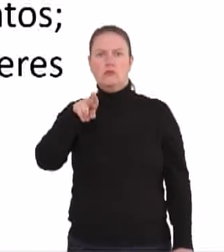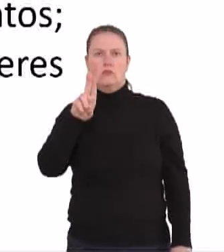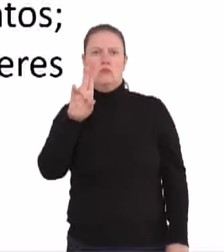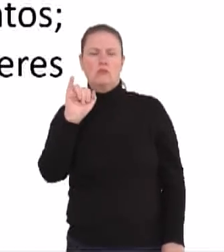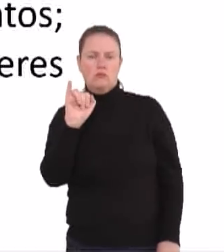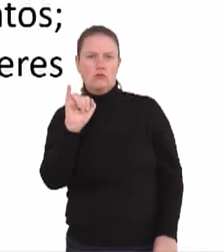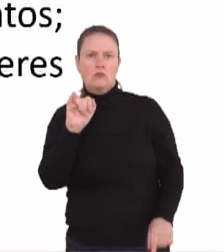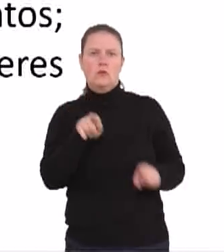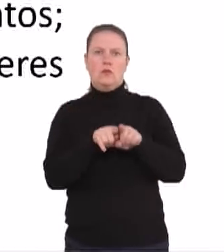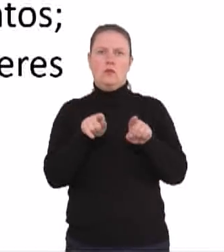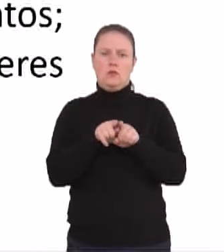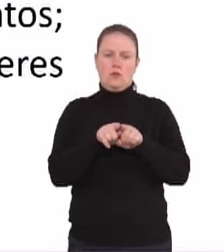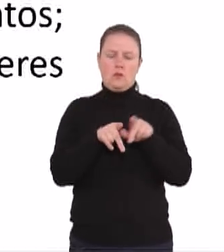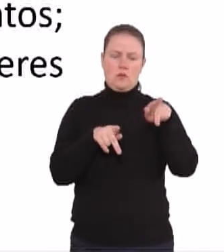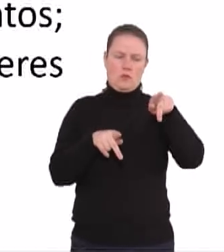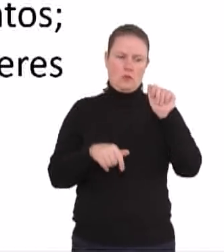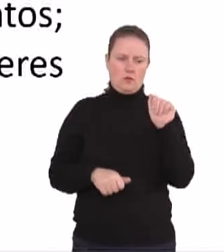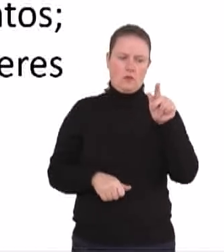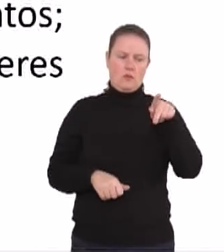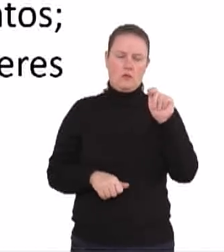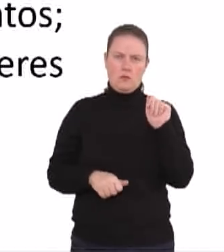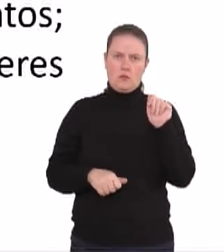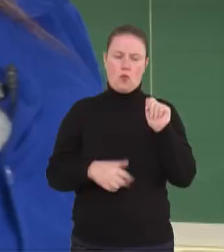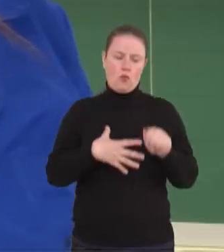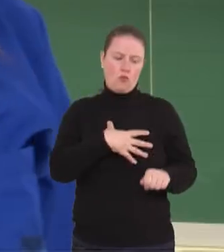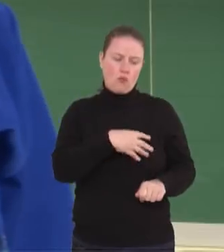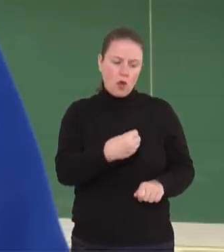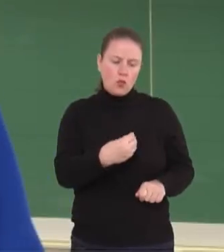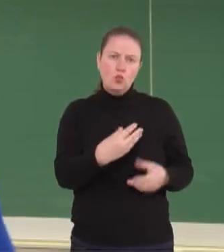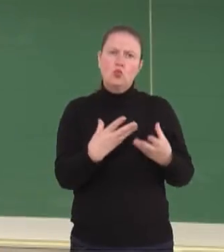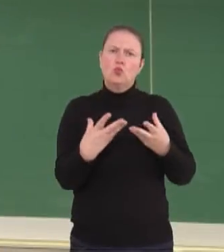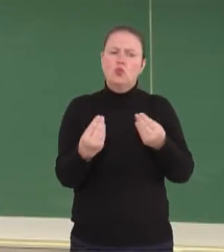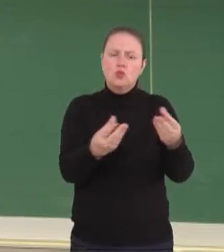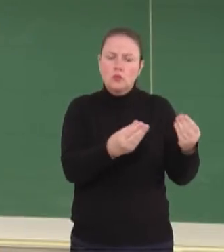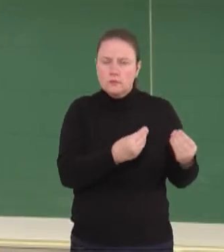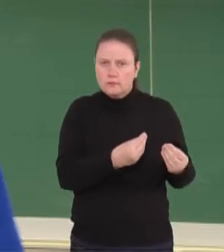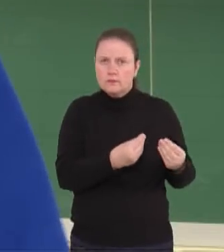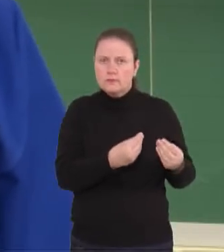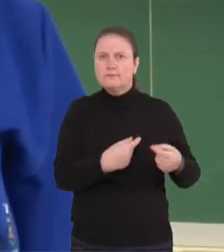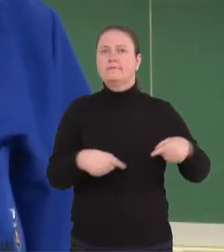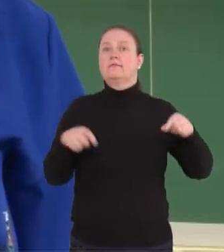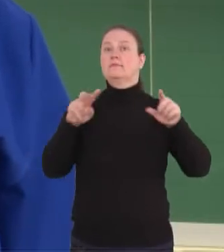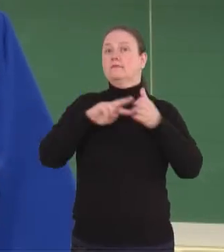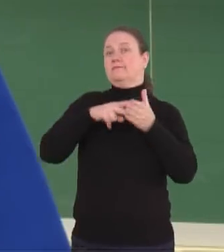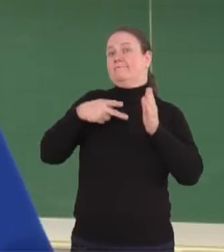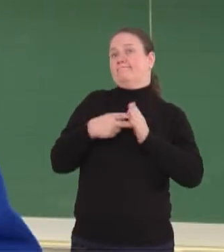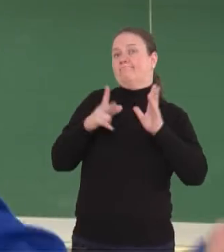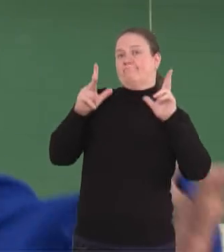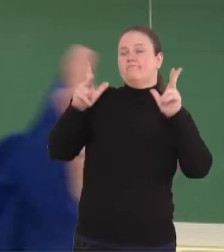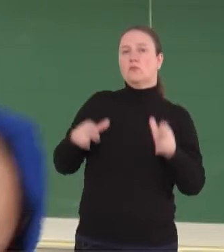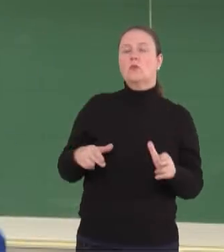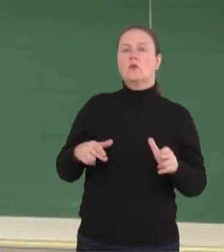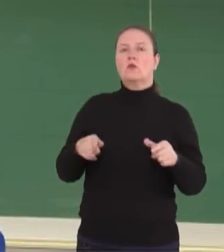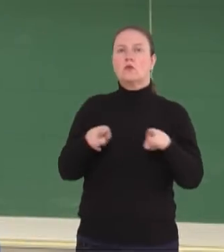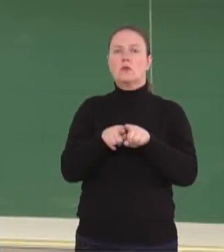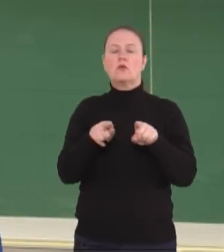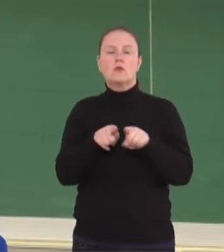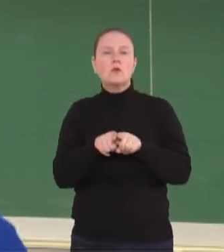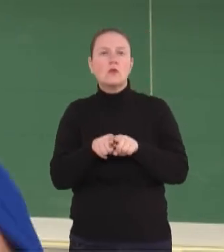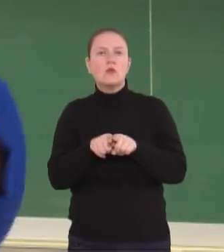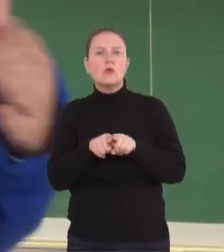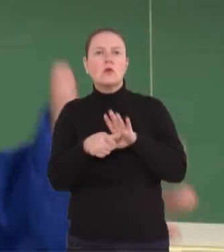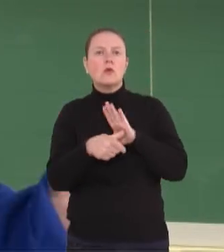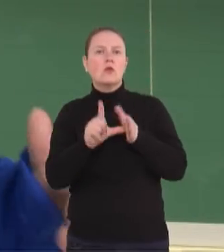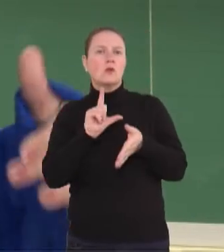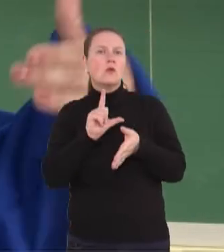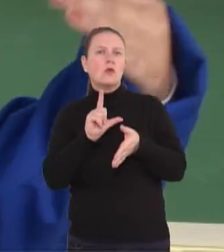filhos. 2 pontos. Os 2 pontos significa igual, significa que o enunciado que veio anterior aos 2 pontos